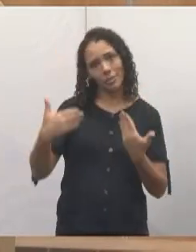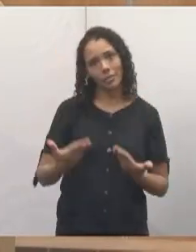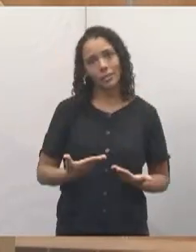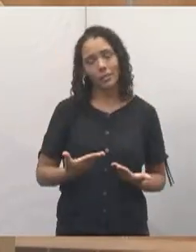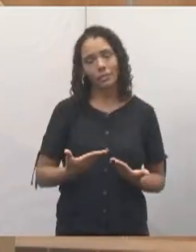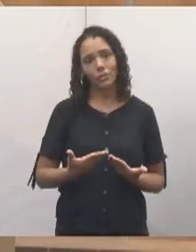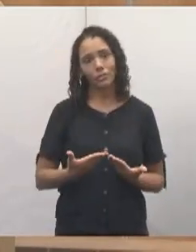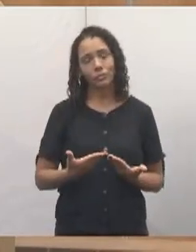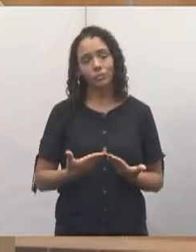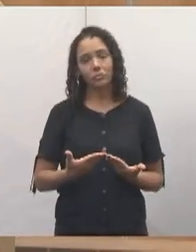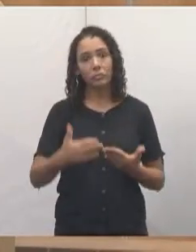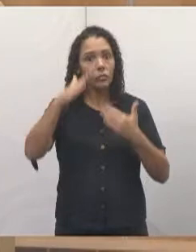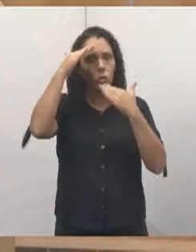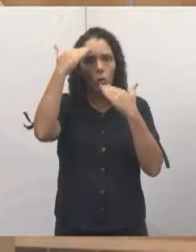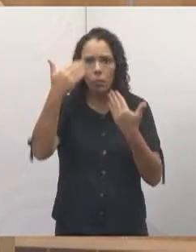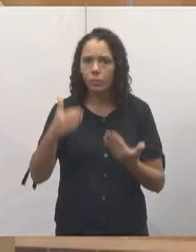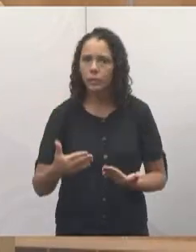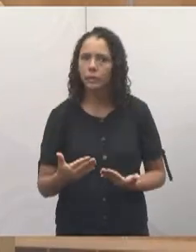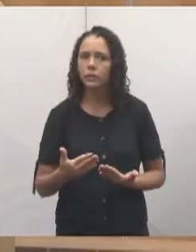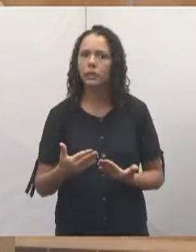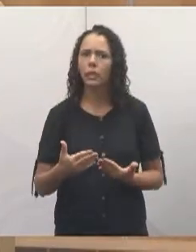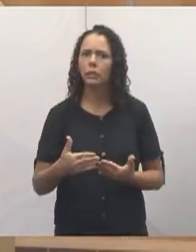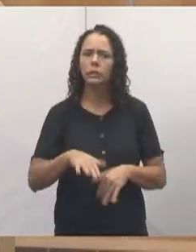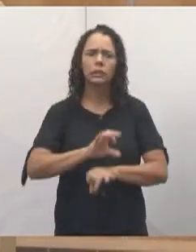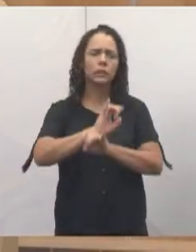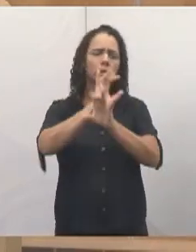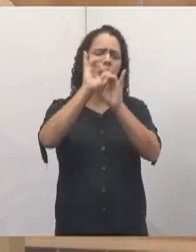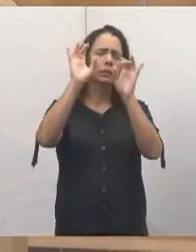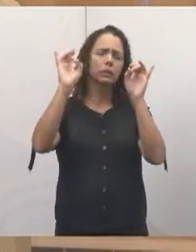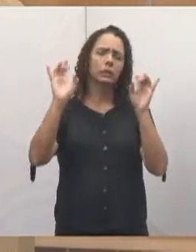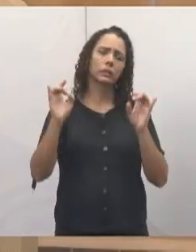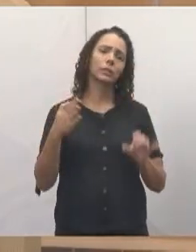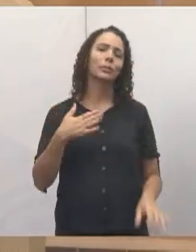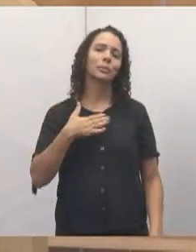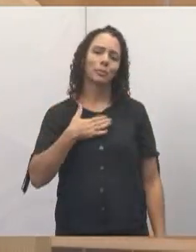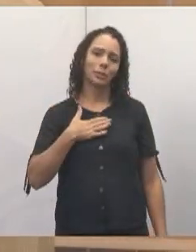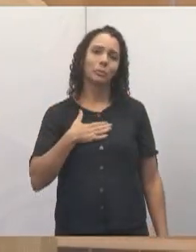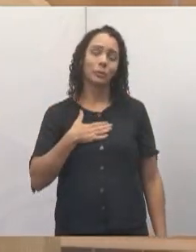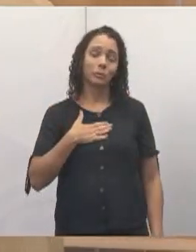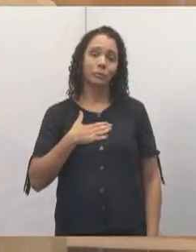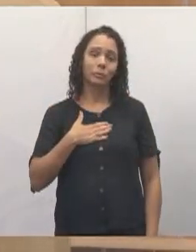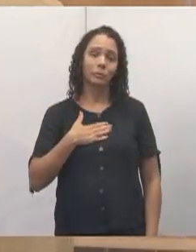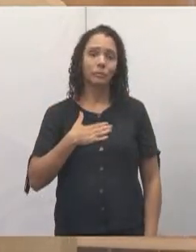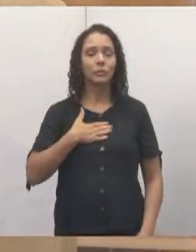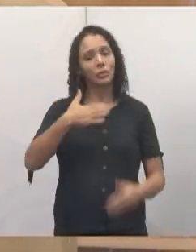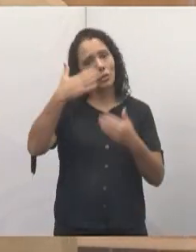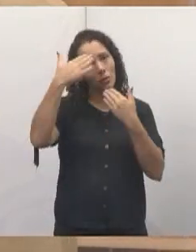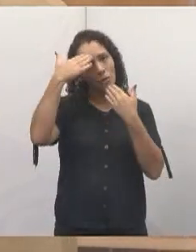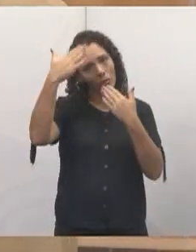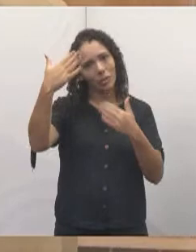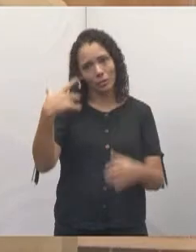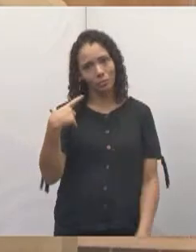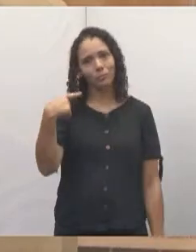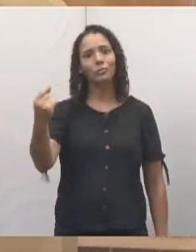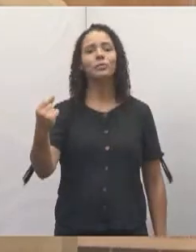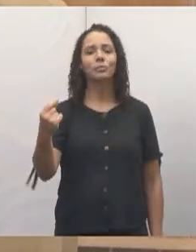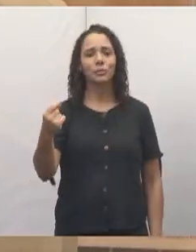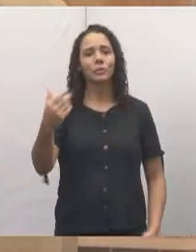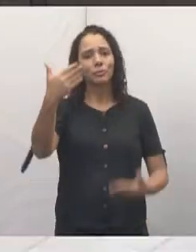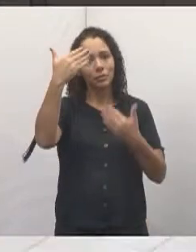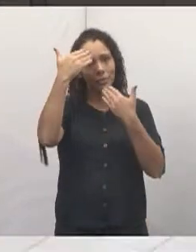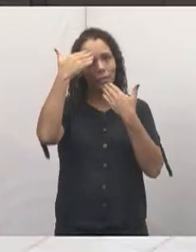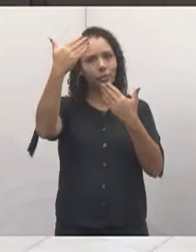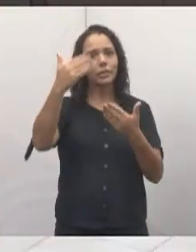atual momento, tem um significado muito especial para mim, e eu agradeço mais uma vez pela indicação, presidente. Muito obrigado.